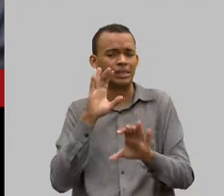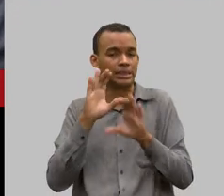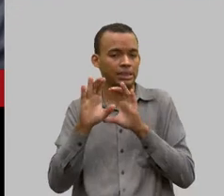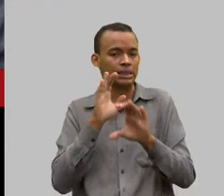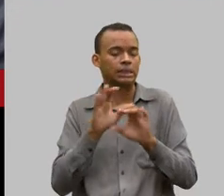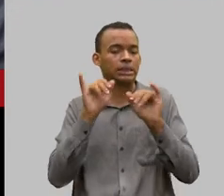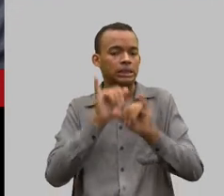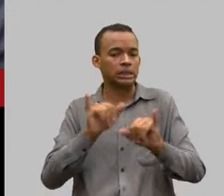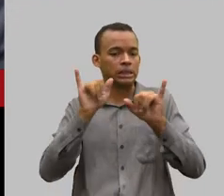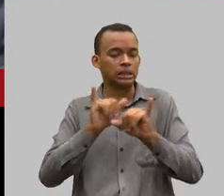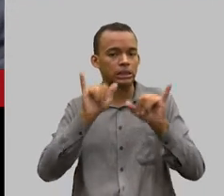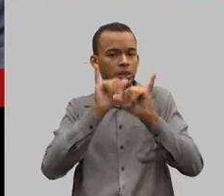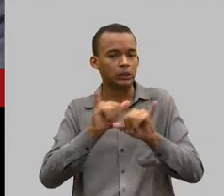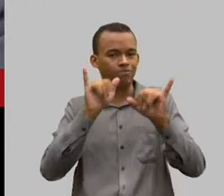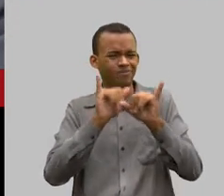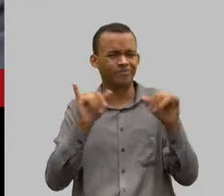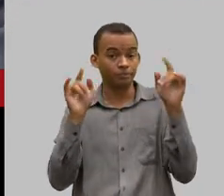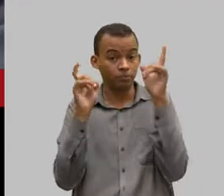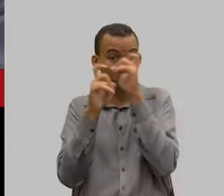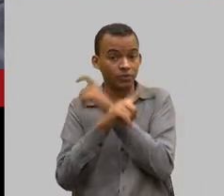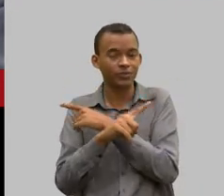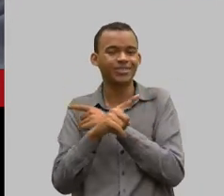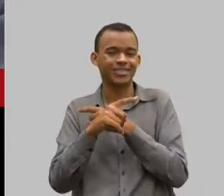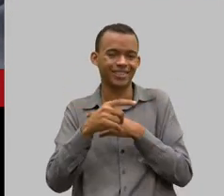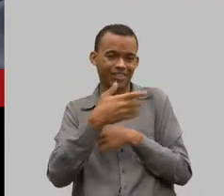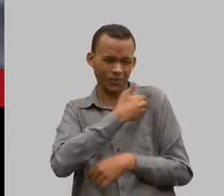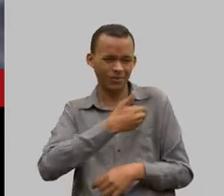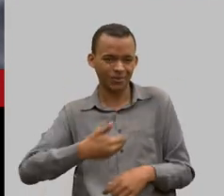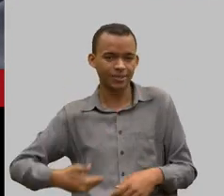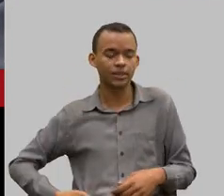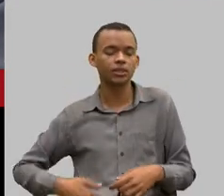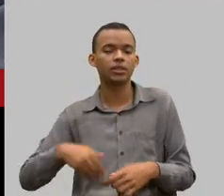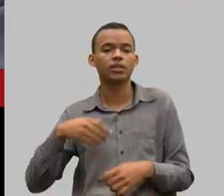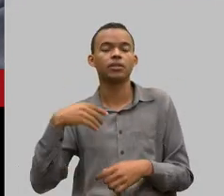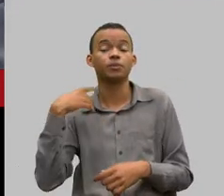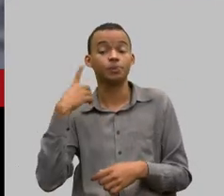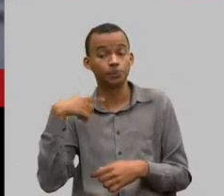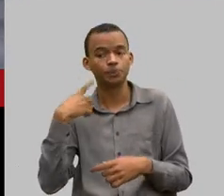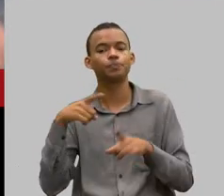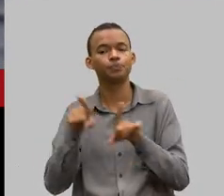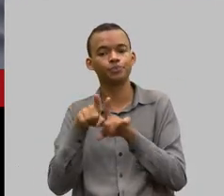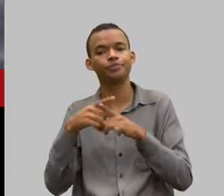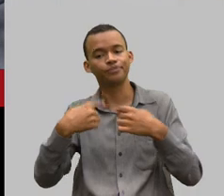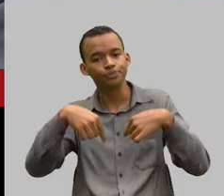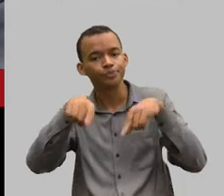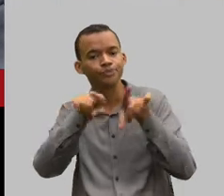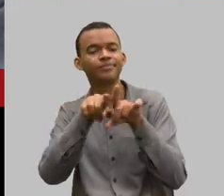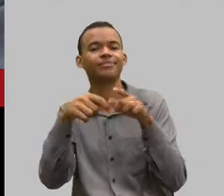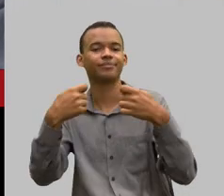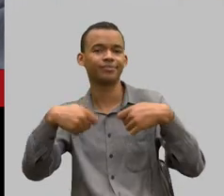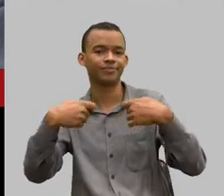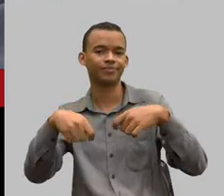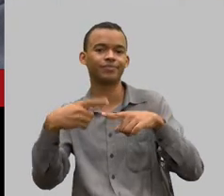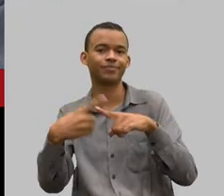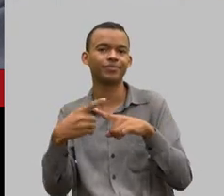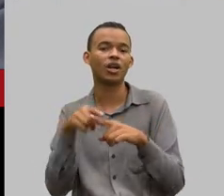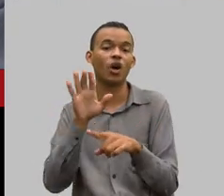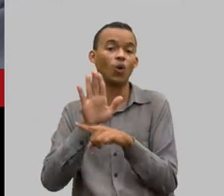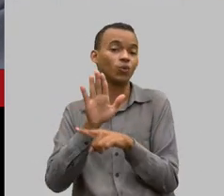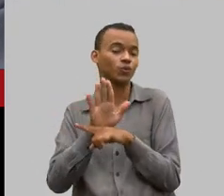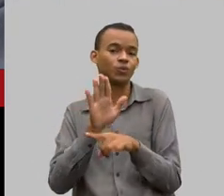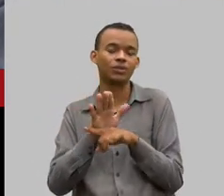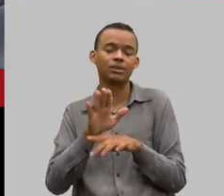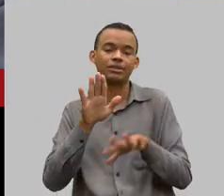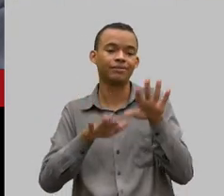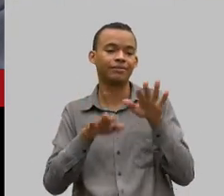ações eh públicas do governo os deputados têm que participar nessa divulgação também porque realmente ainda dificulta o trabalho lá na base que ele não chega a